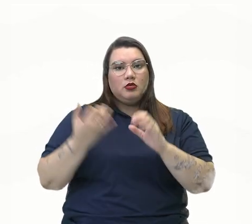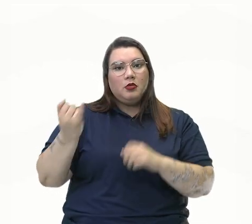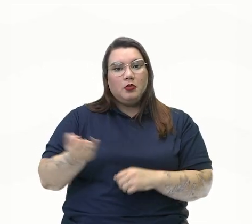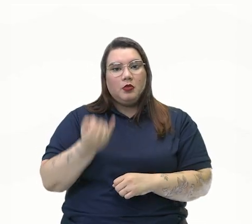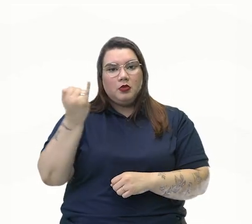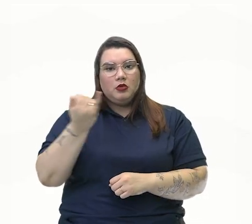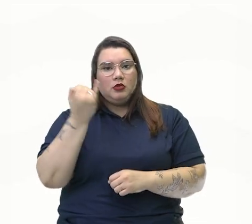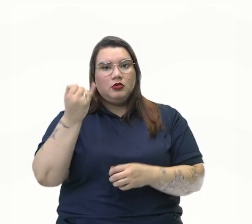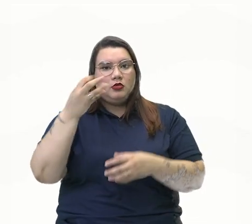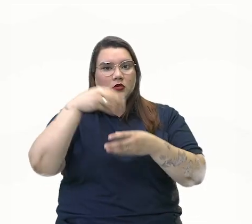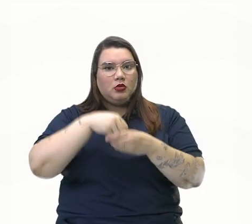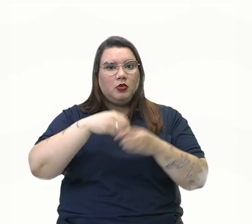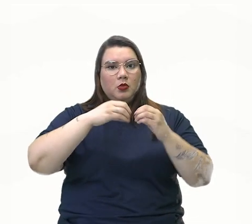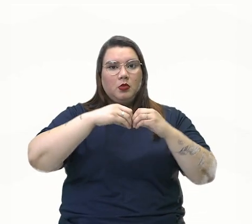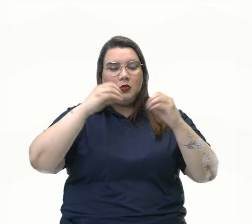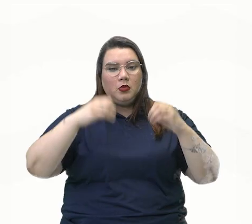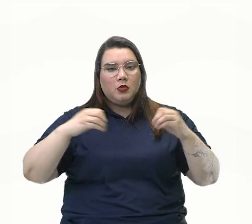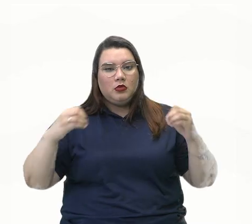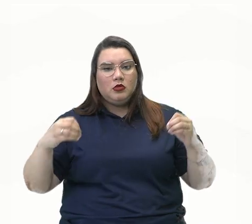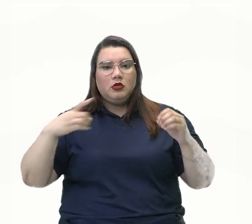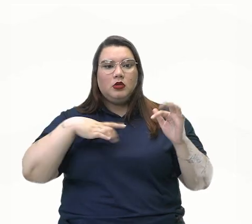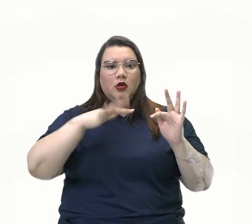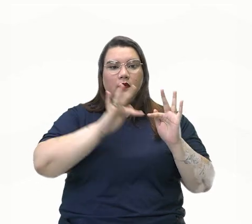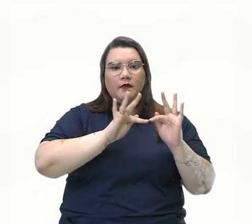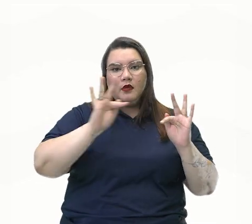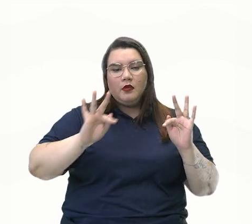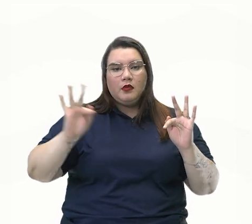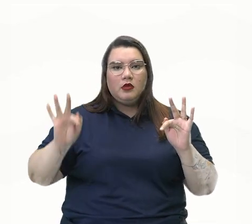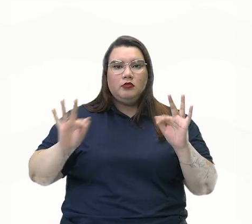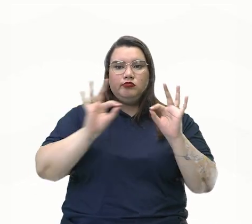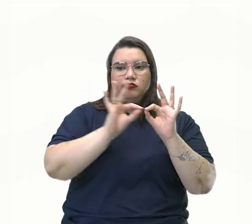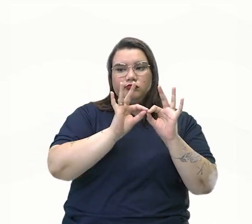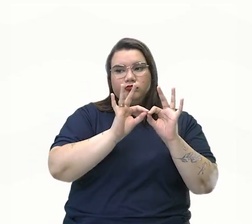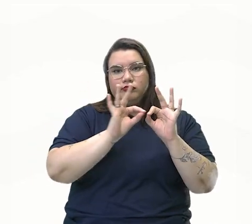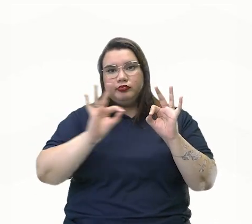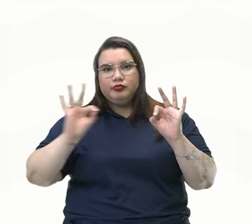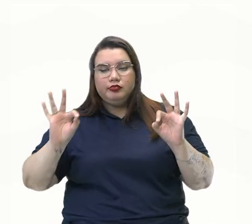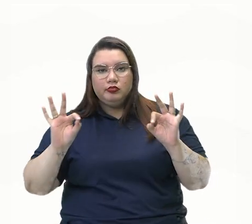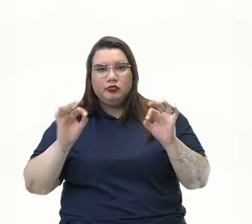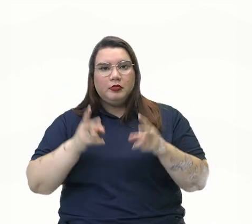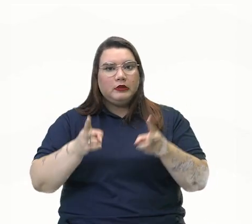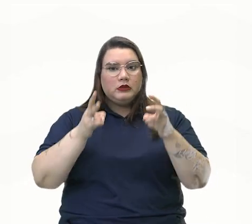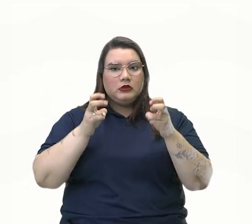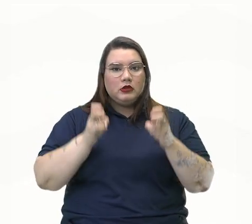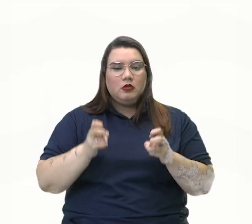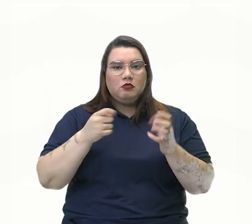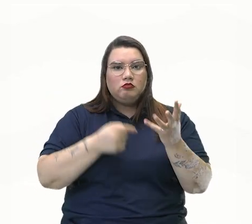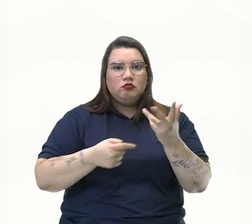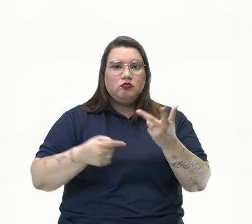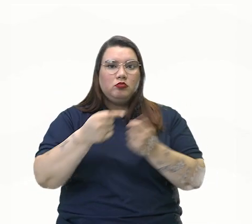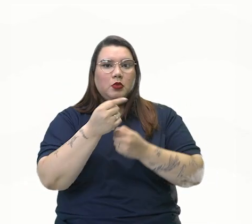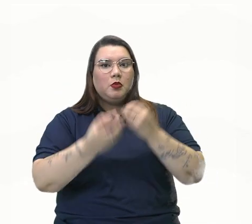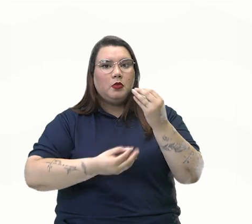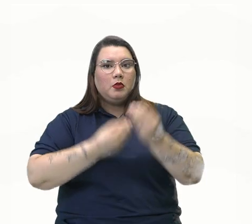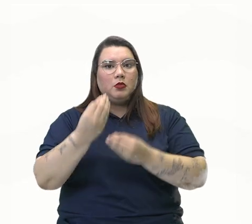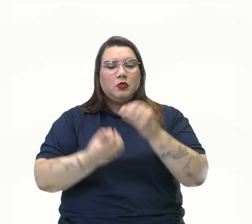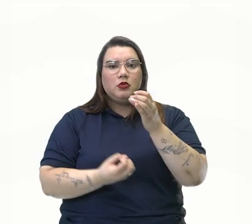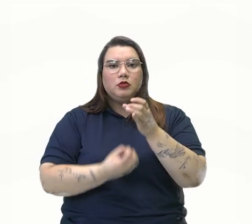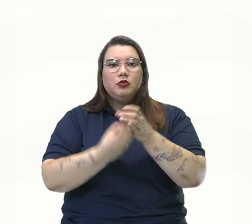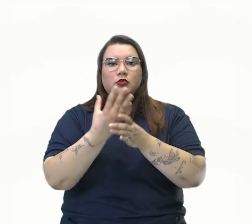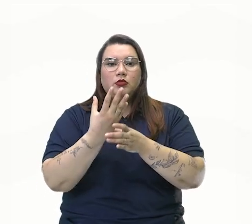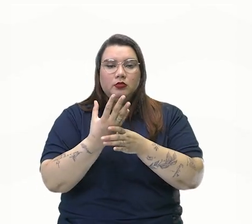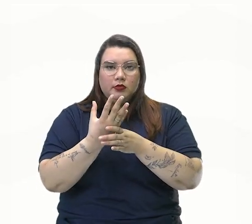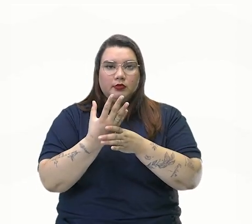elementos fundamentais das ondas, que envolvem aí a frequência, o comprimento. Você está percebendo aí como